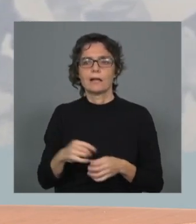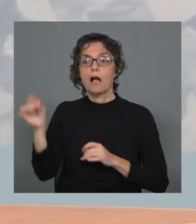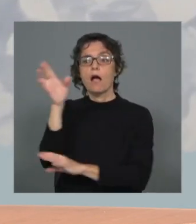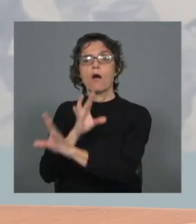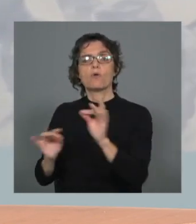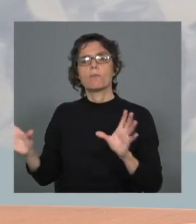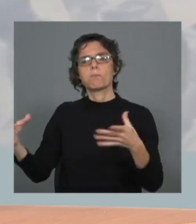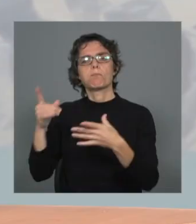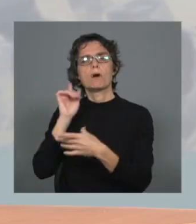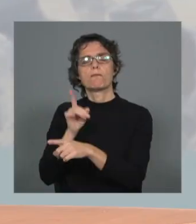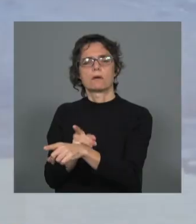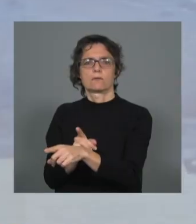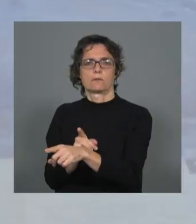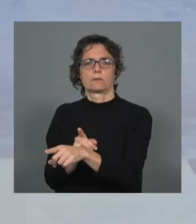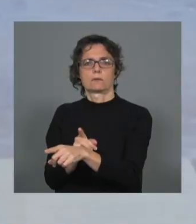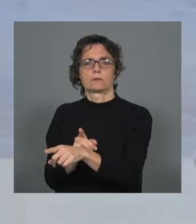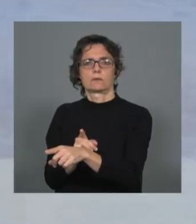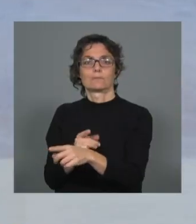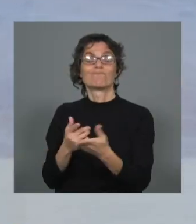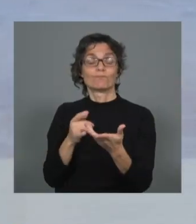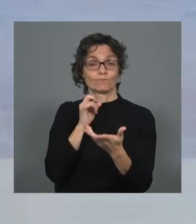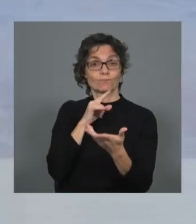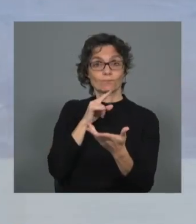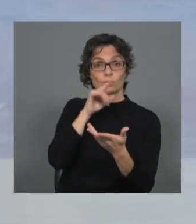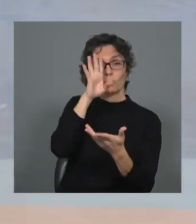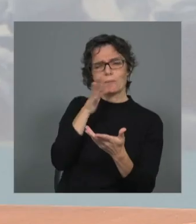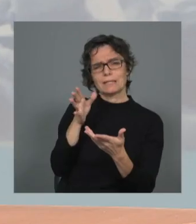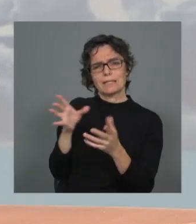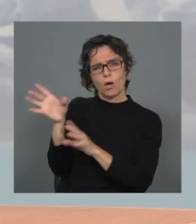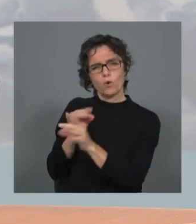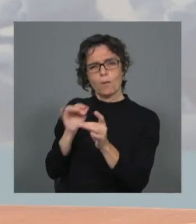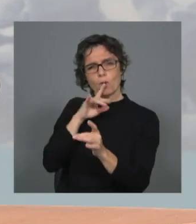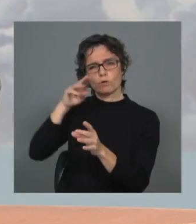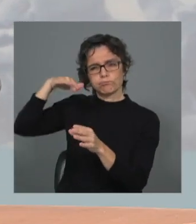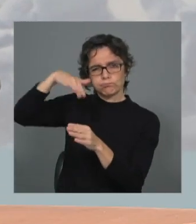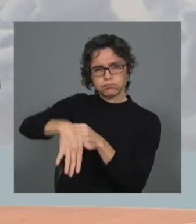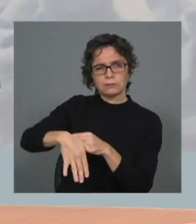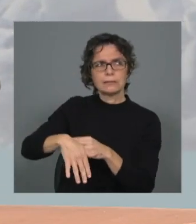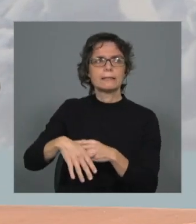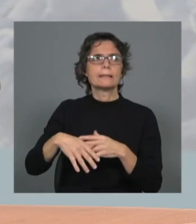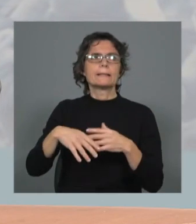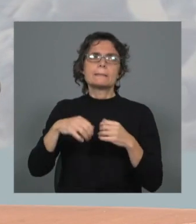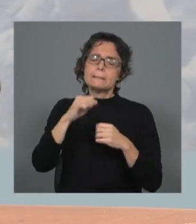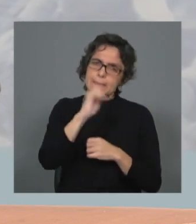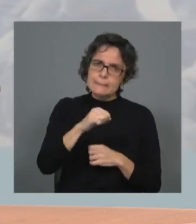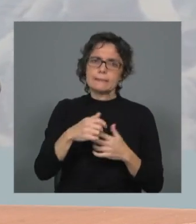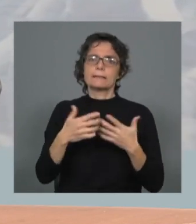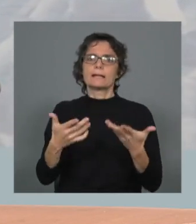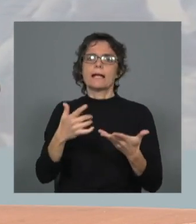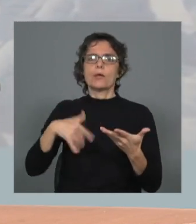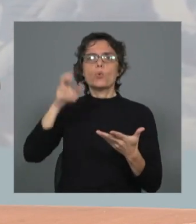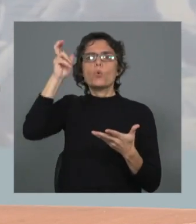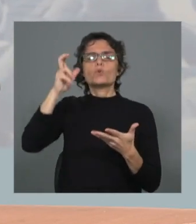estamos a falar. E é a própria Europa que pode naufragar, não é? No conceito nobre que nós temos da Europa, que é o conceito nobre que um